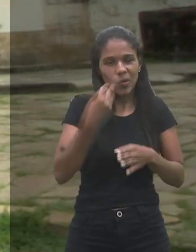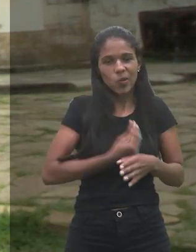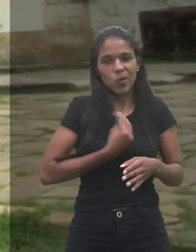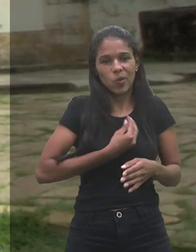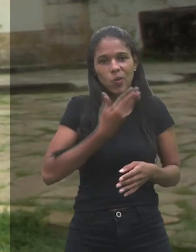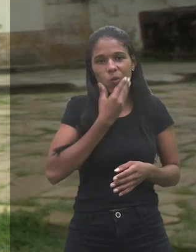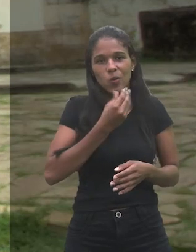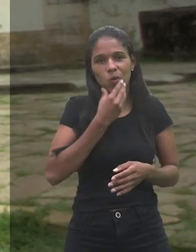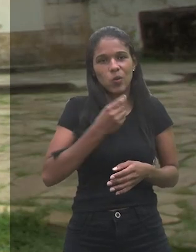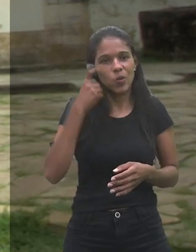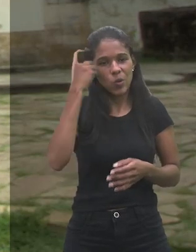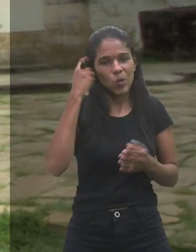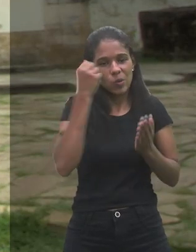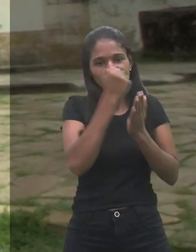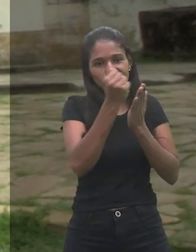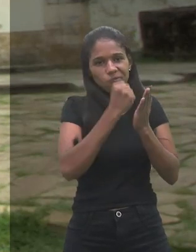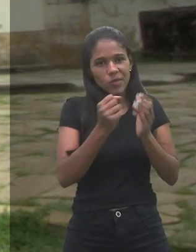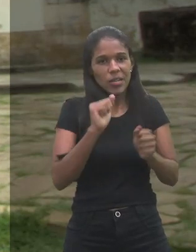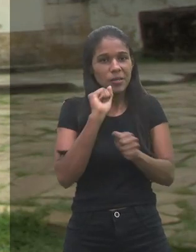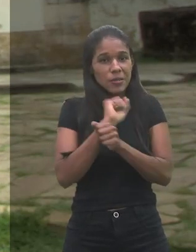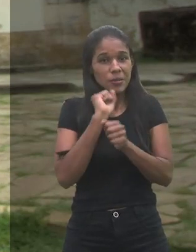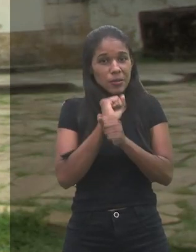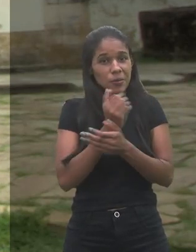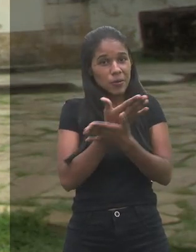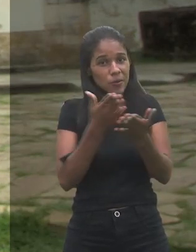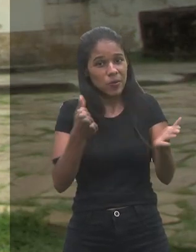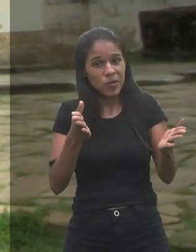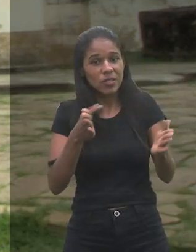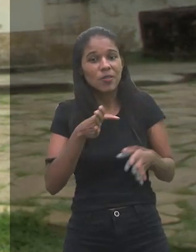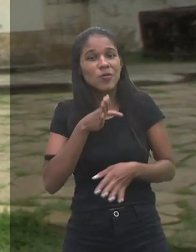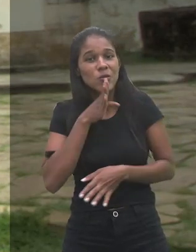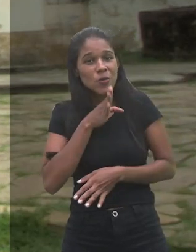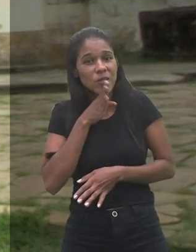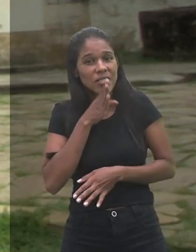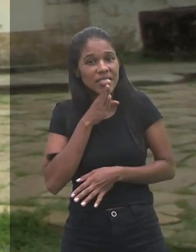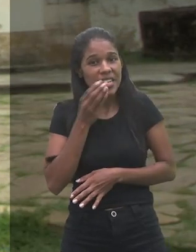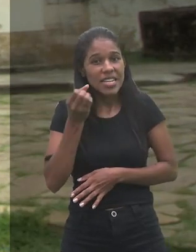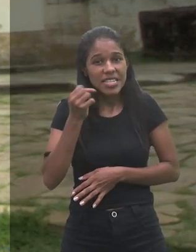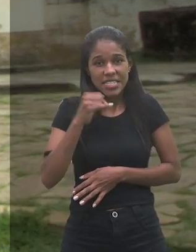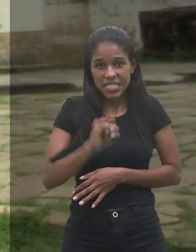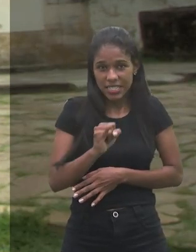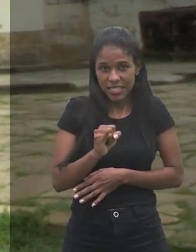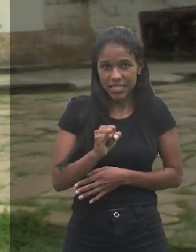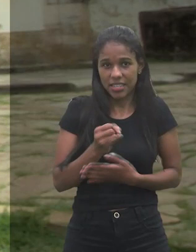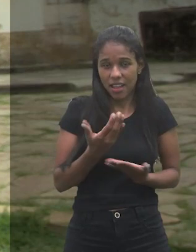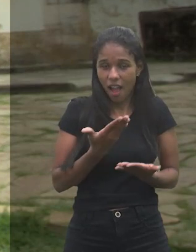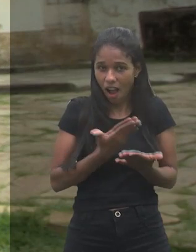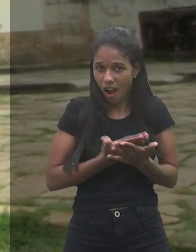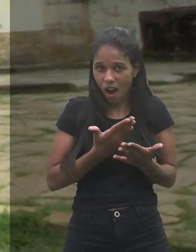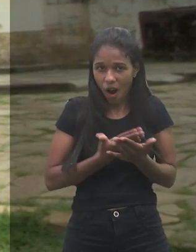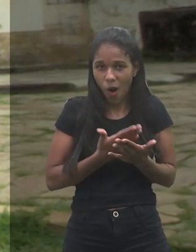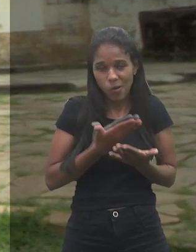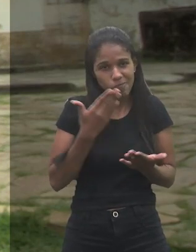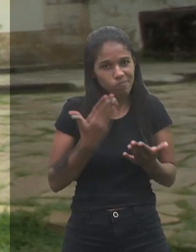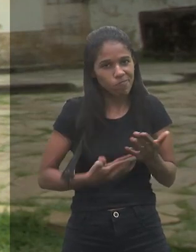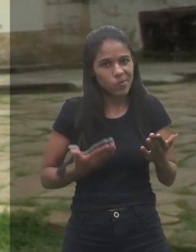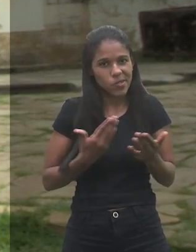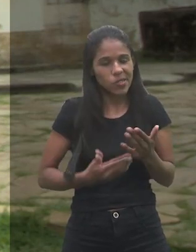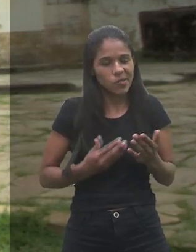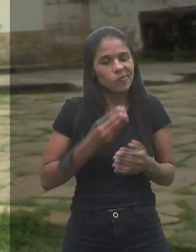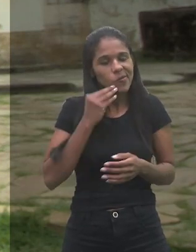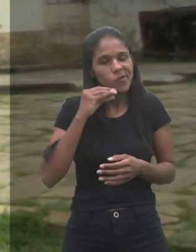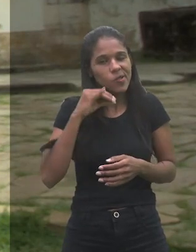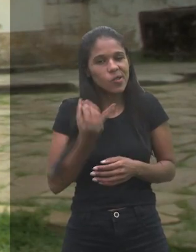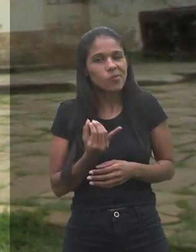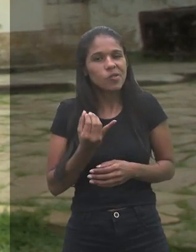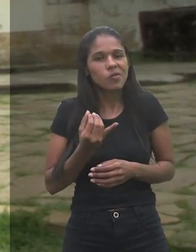aqui. Espero que você também tenha conhecido. E se você não entendeu muito nessa primeira aula, não perca tempo,